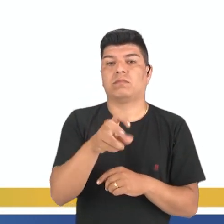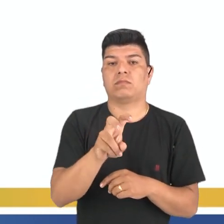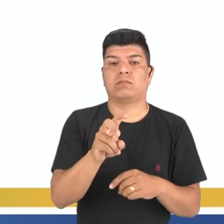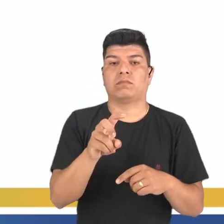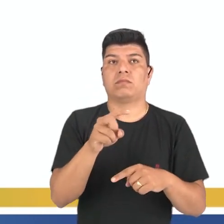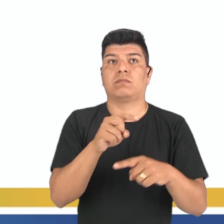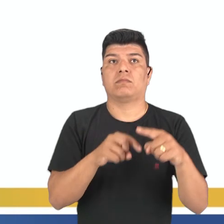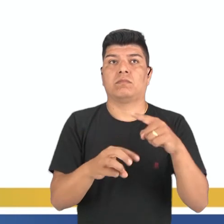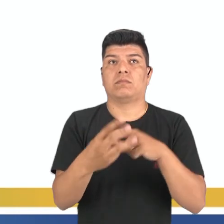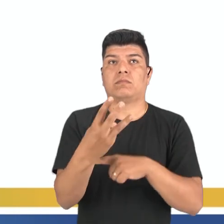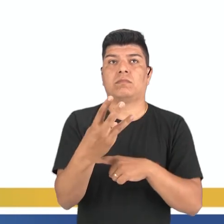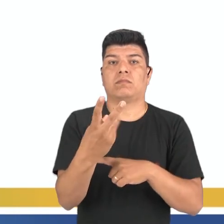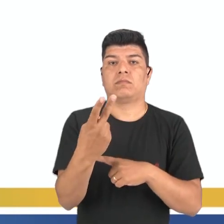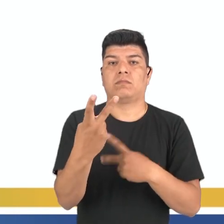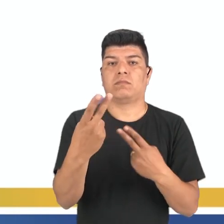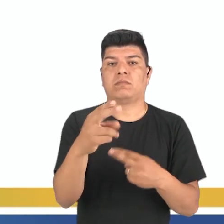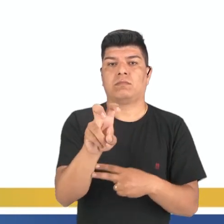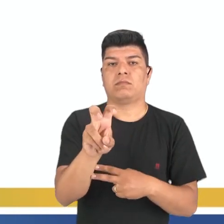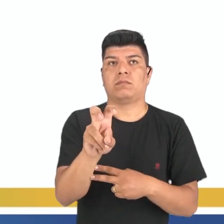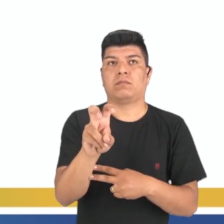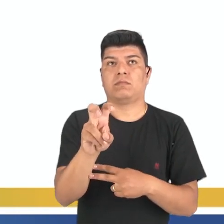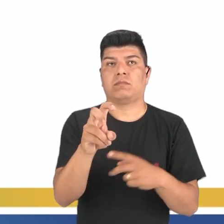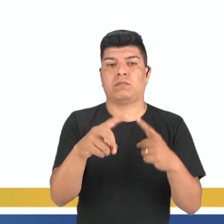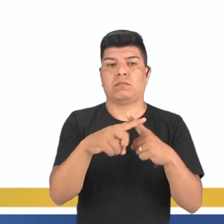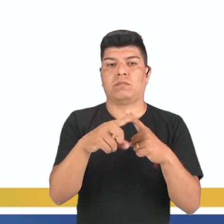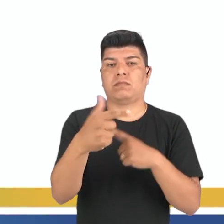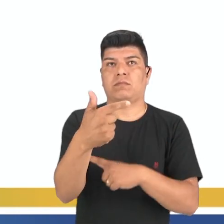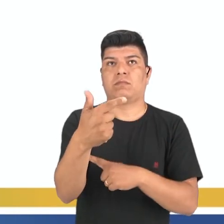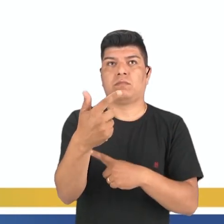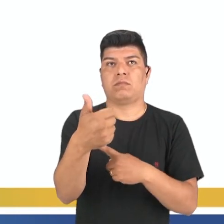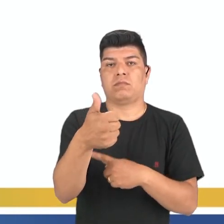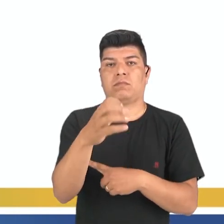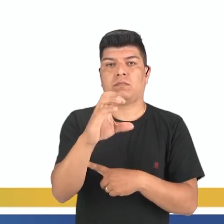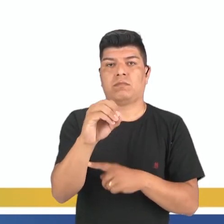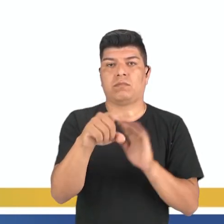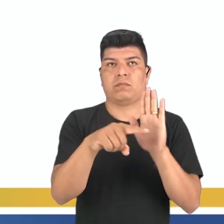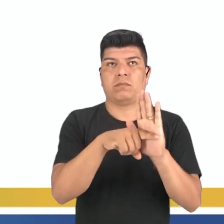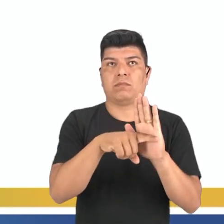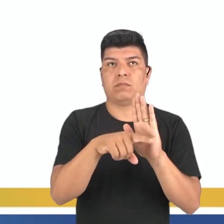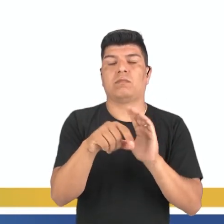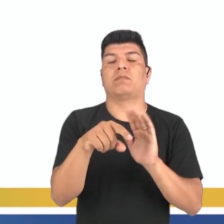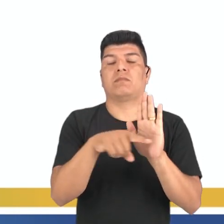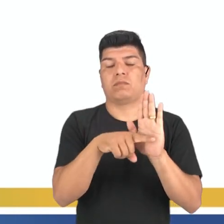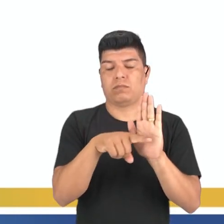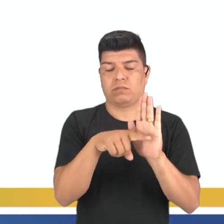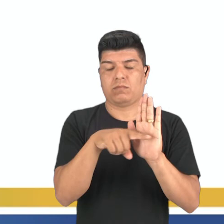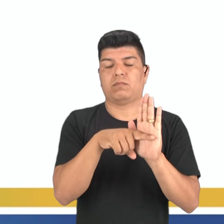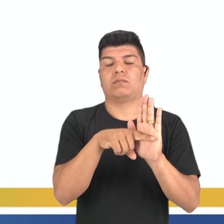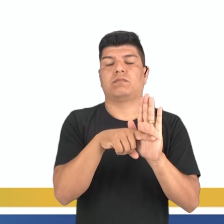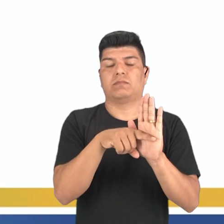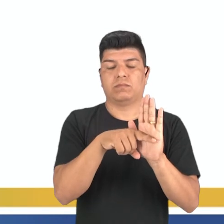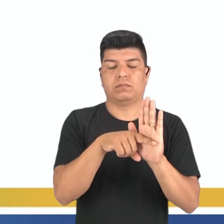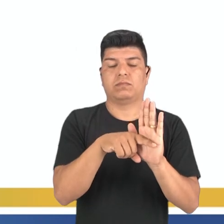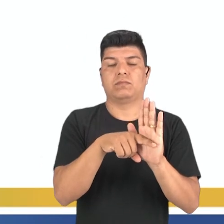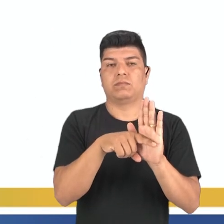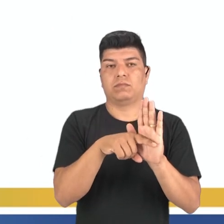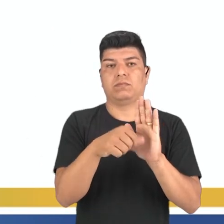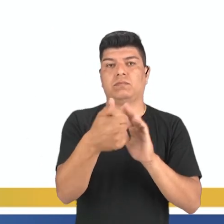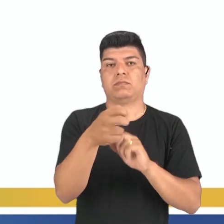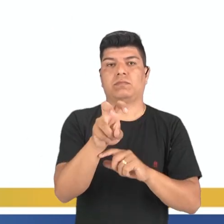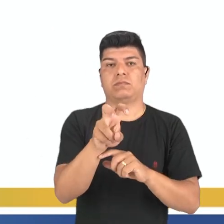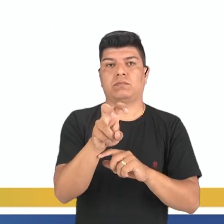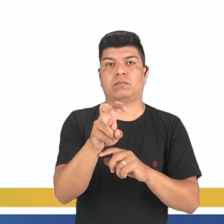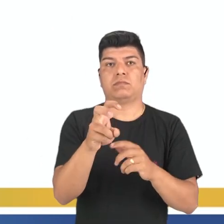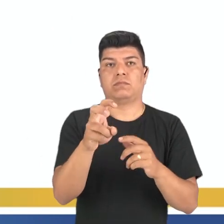15 para 3 dá 5. 5 vezes 2, 10. Menos, porque eu estou fazendo uma subtração. 15